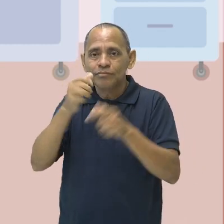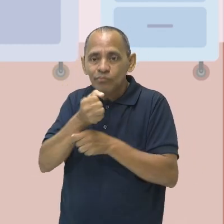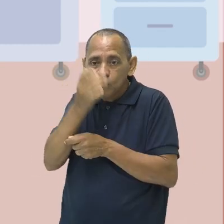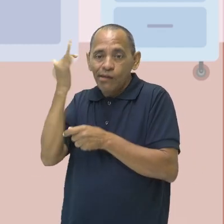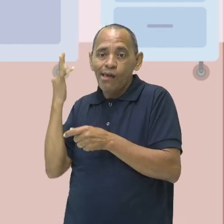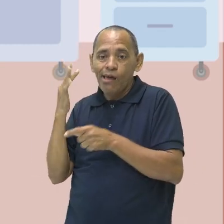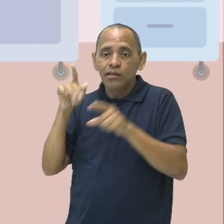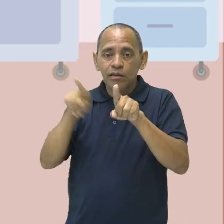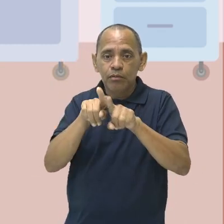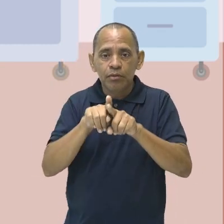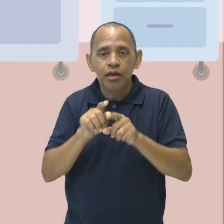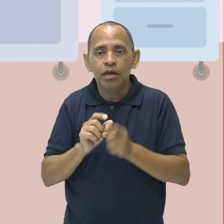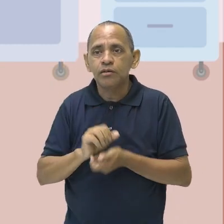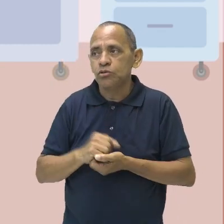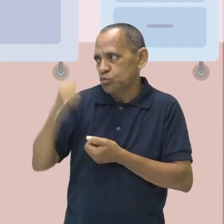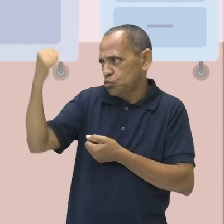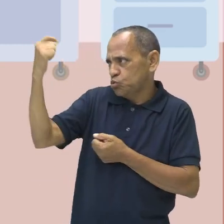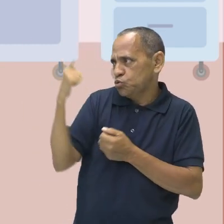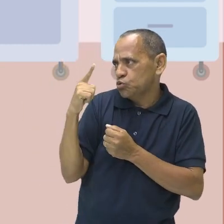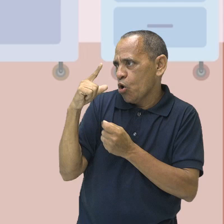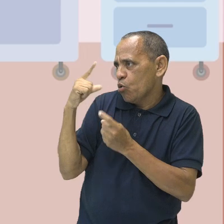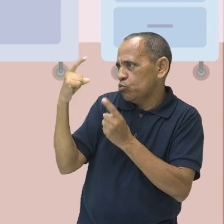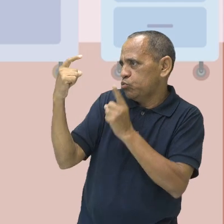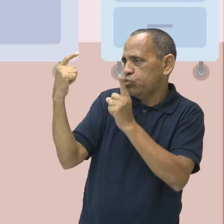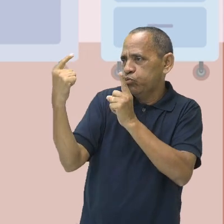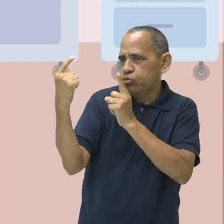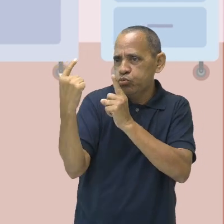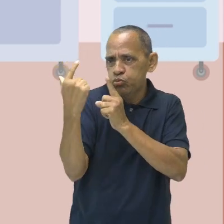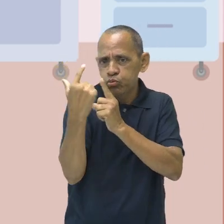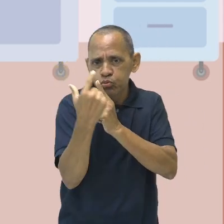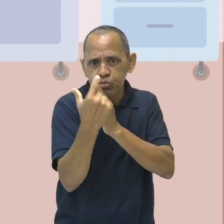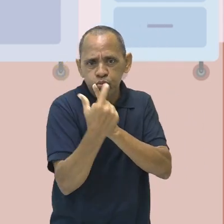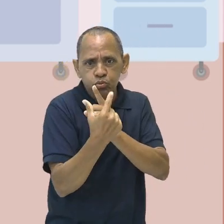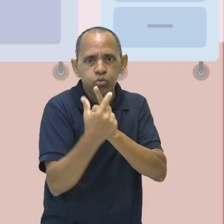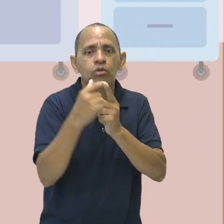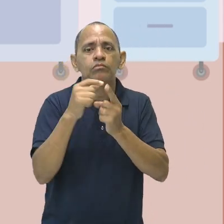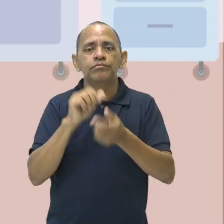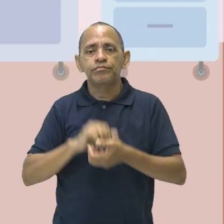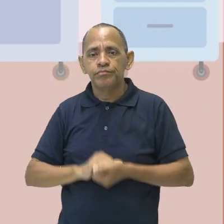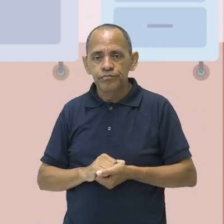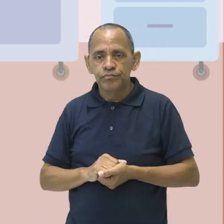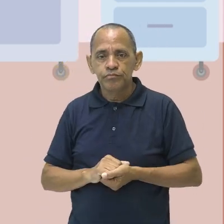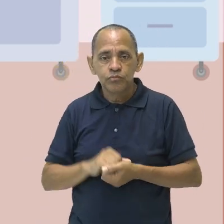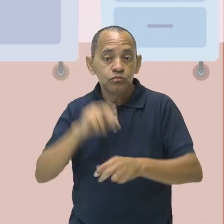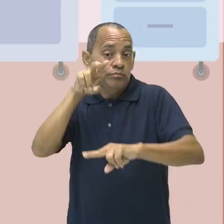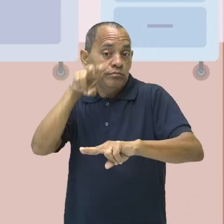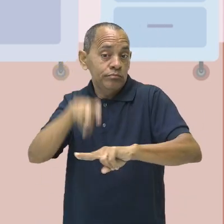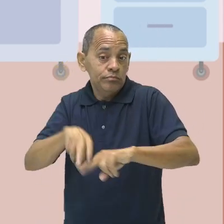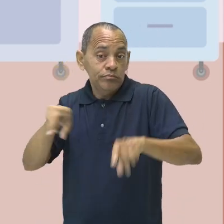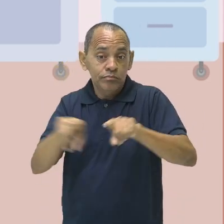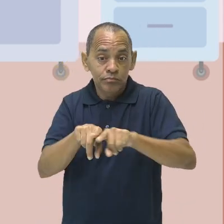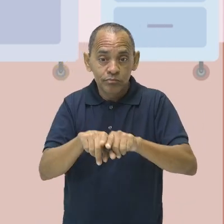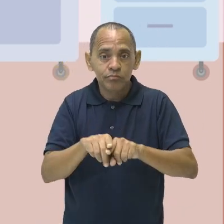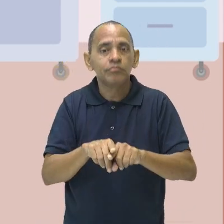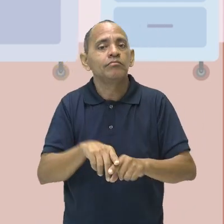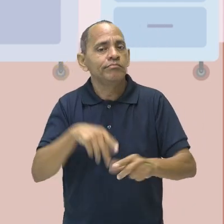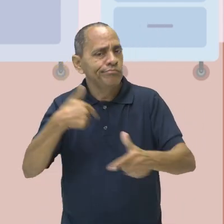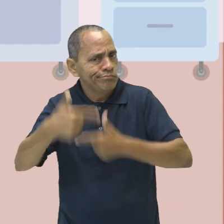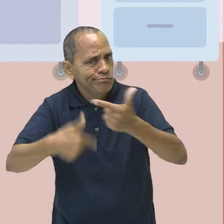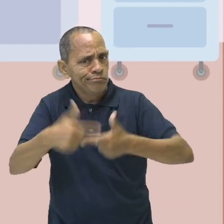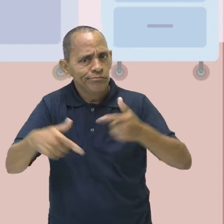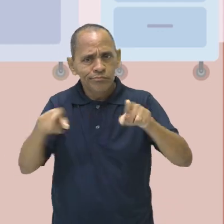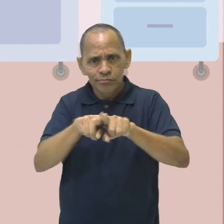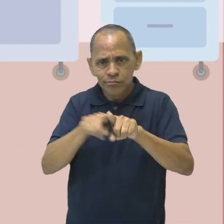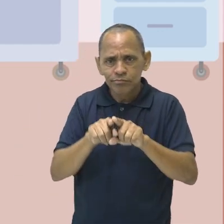sol chegando atrás das beiradas da noite, e logo sentava-se ao tear. Linha clara para começar o dia,